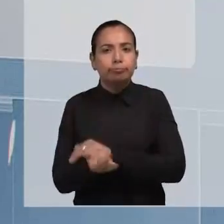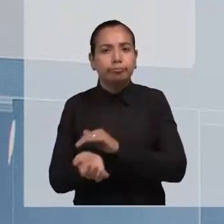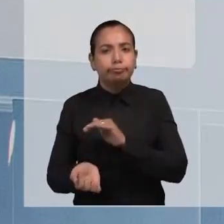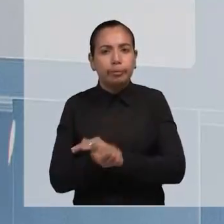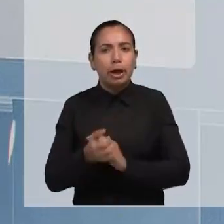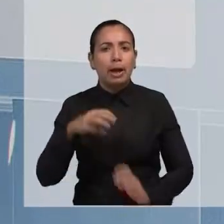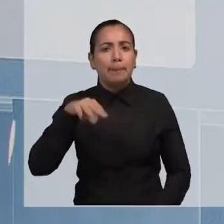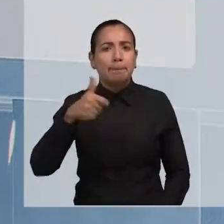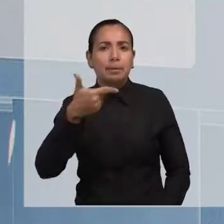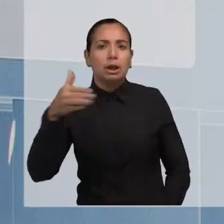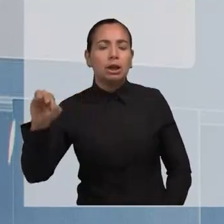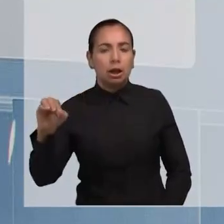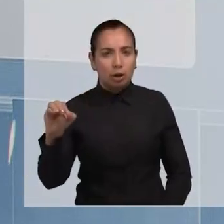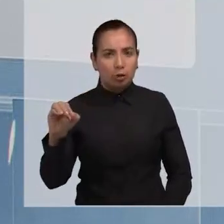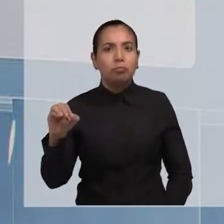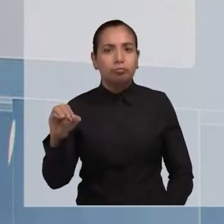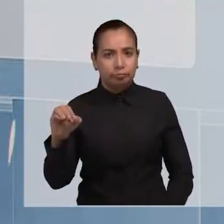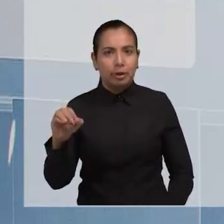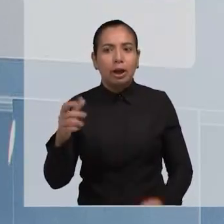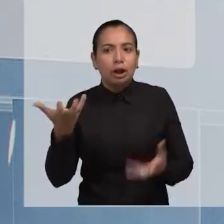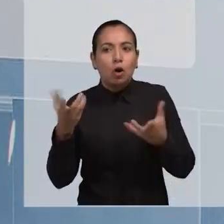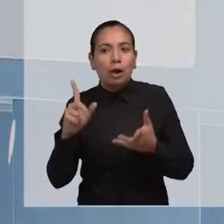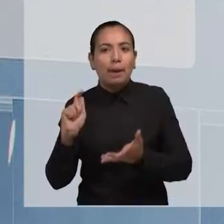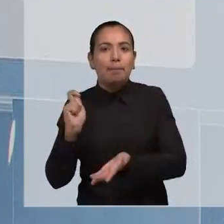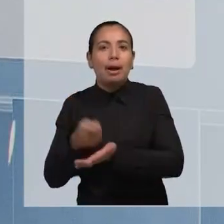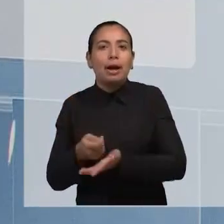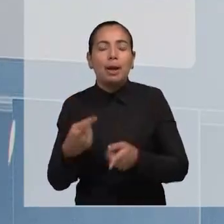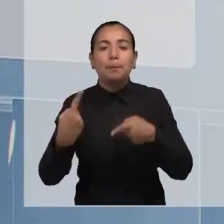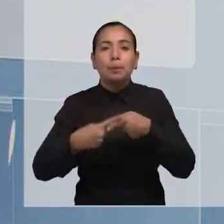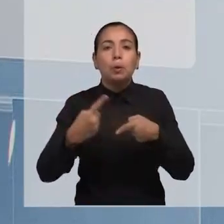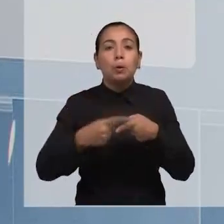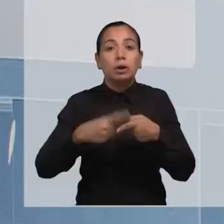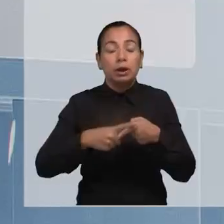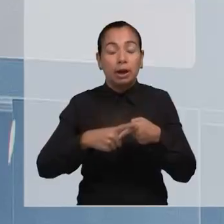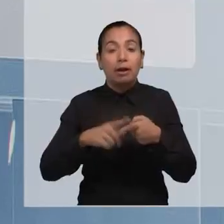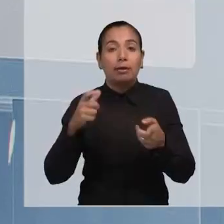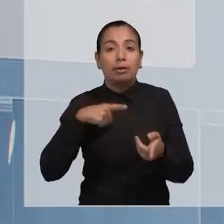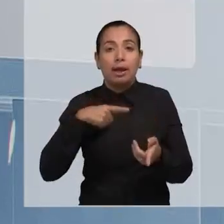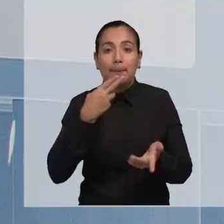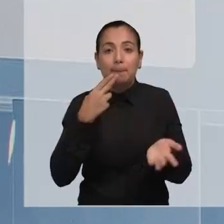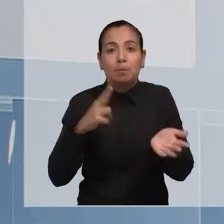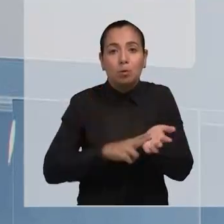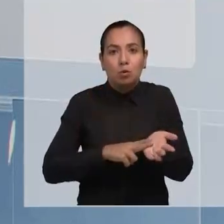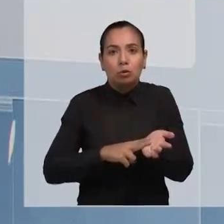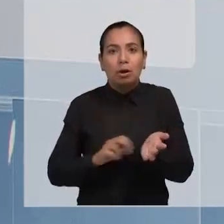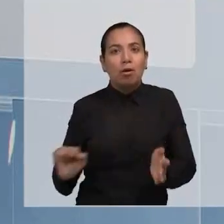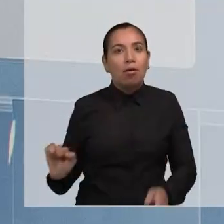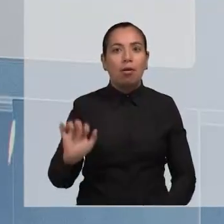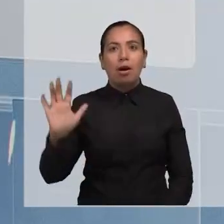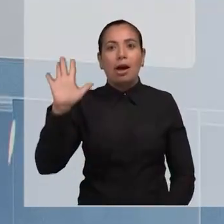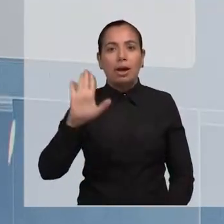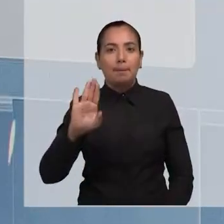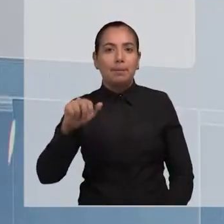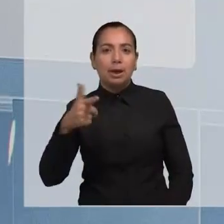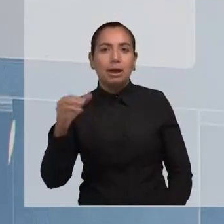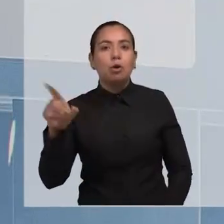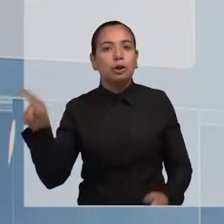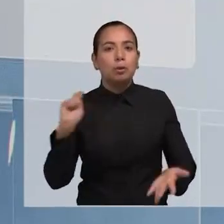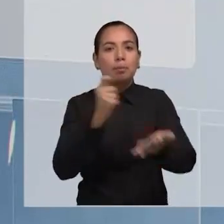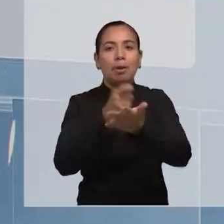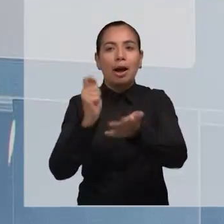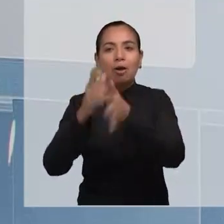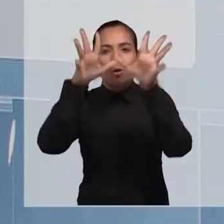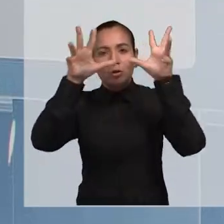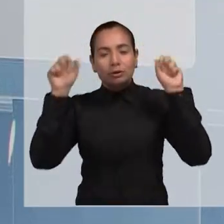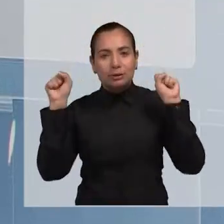em troca de não pagar bilhões. E é isso, Castilho, é porque as multas seriam bilionárias. Sem dúvida. Ele pagava milhões para os conselheiros e